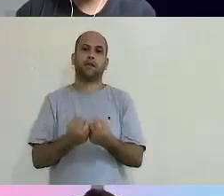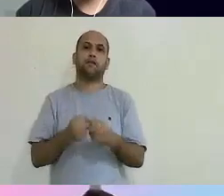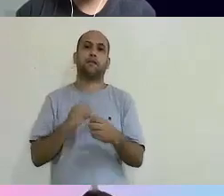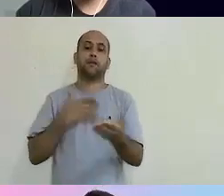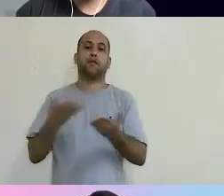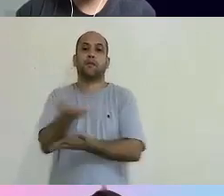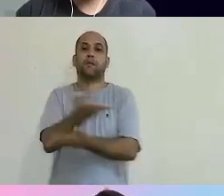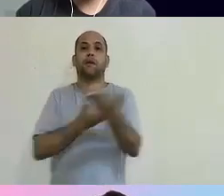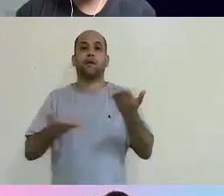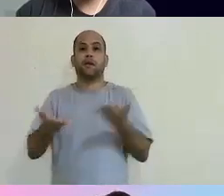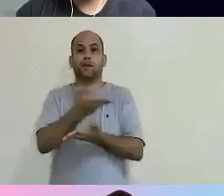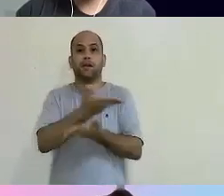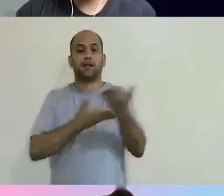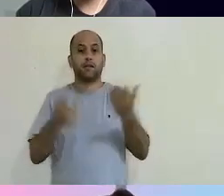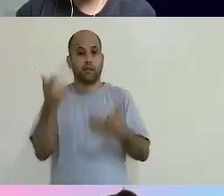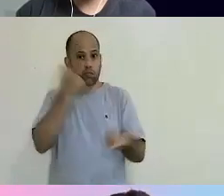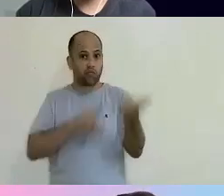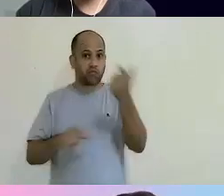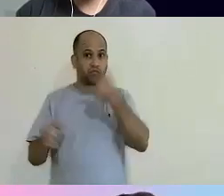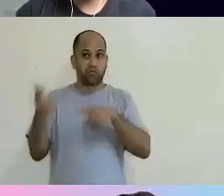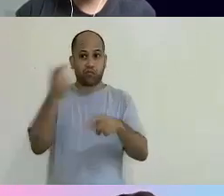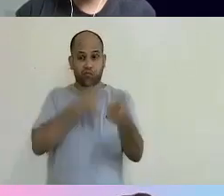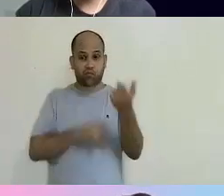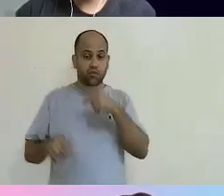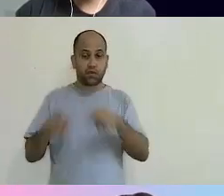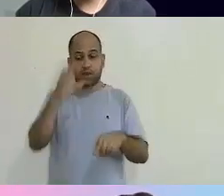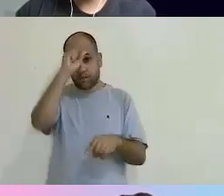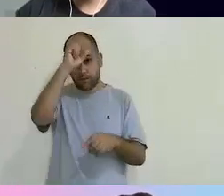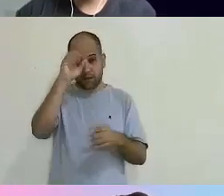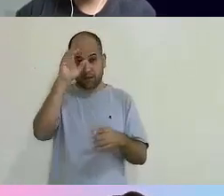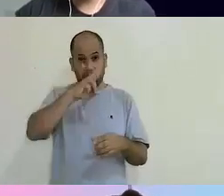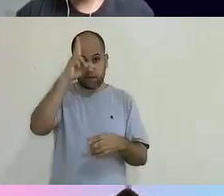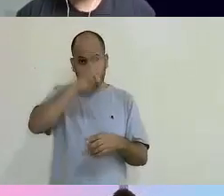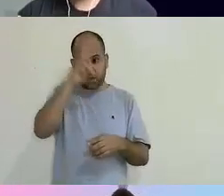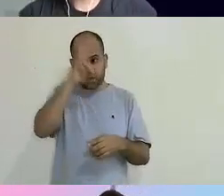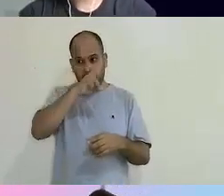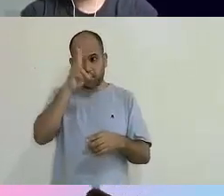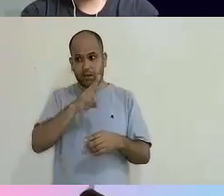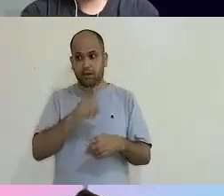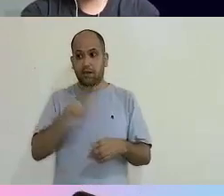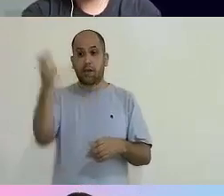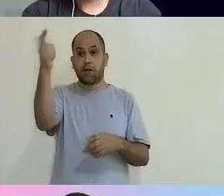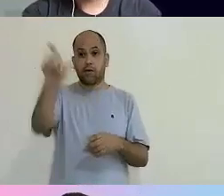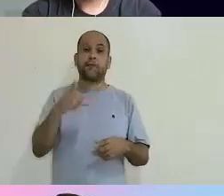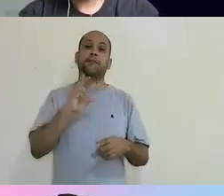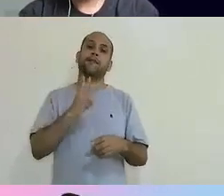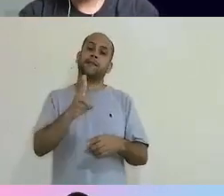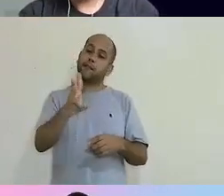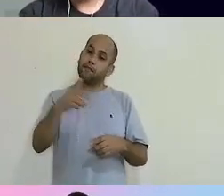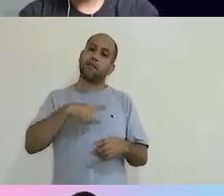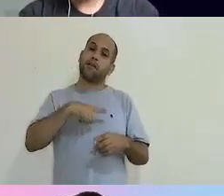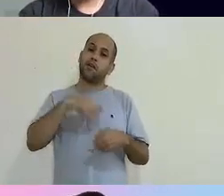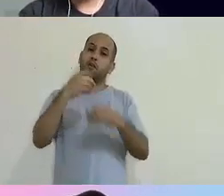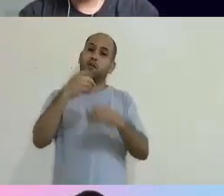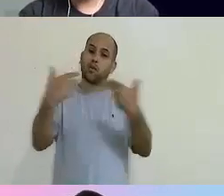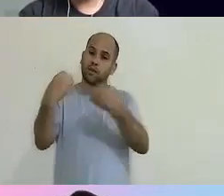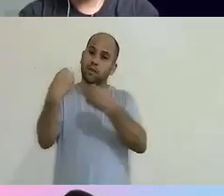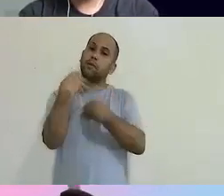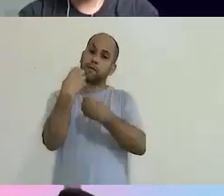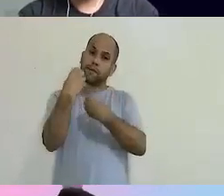muito mais ganha-ganha e você aprende muito mais, né? O outro sempre tem algo a ensinar, tem um ponto de